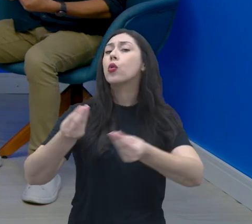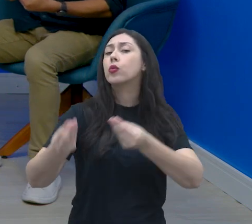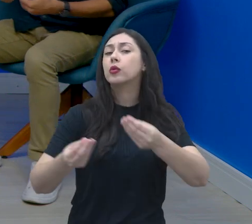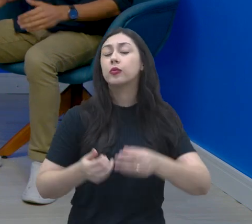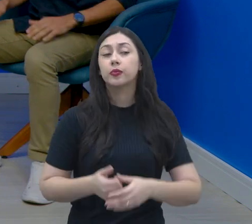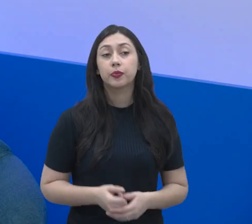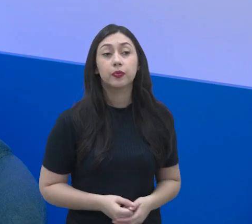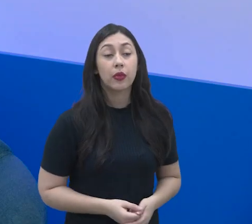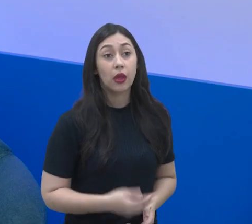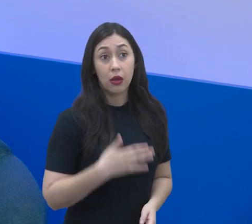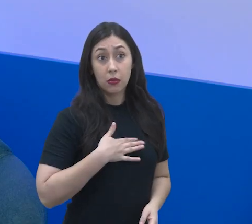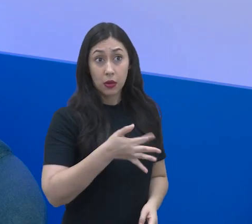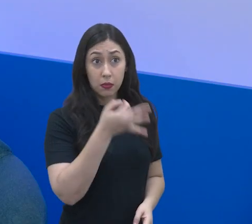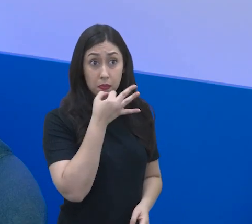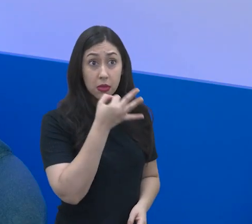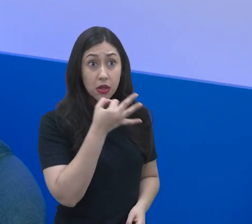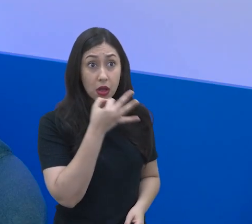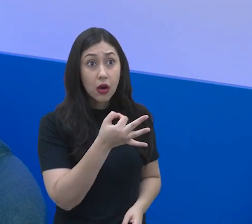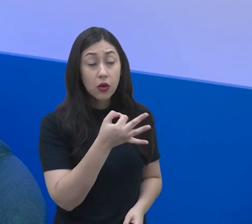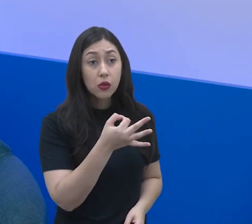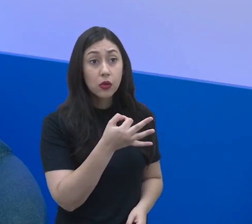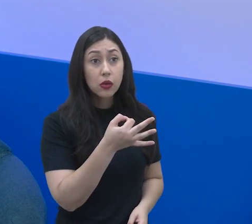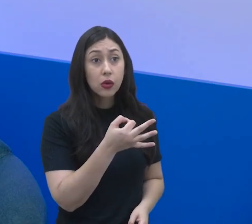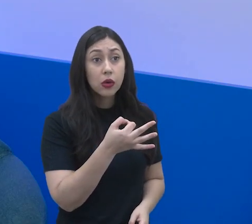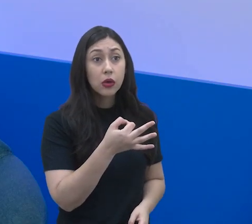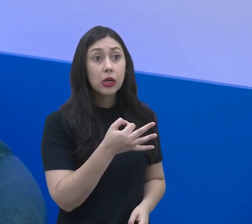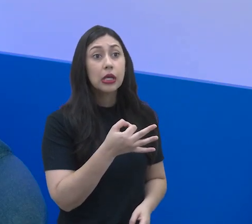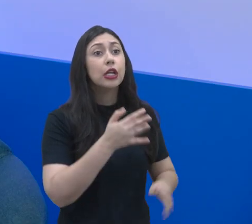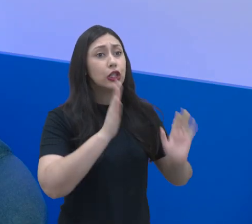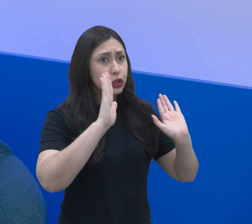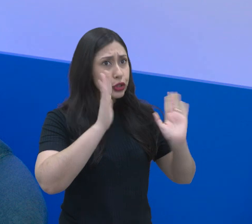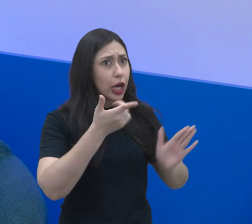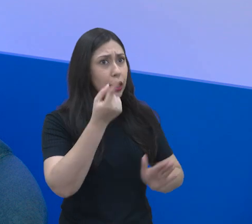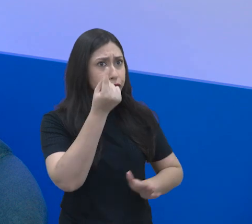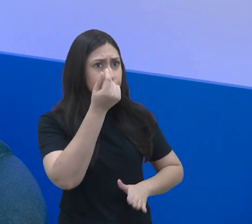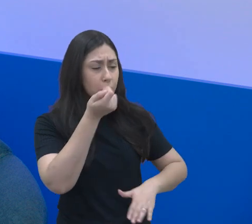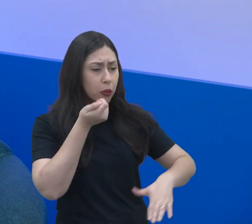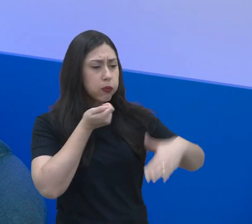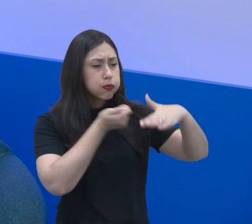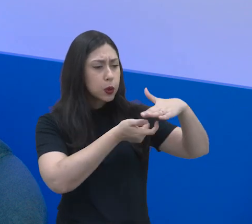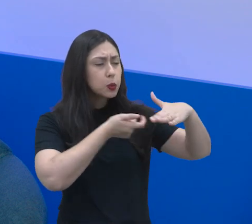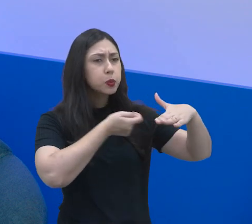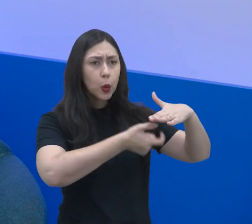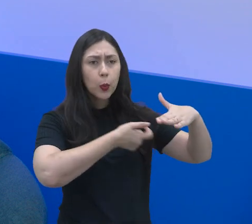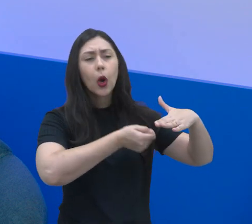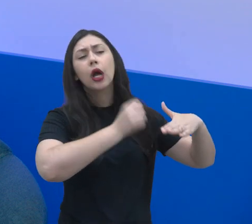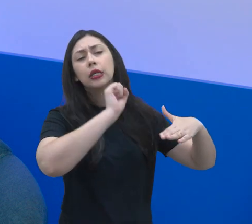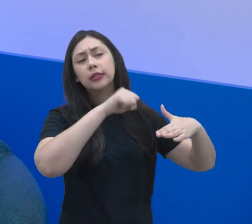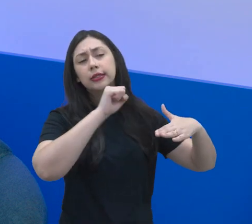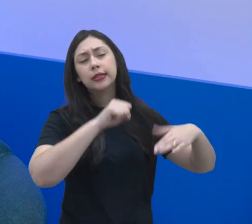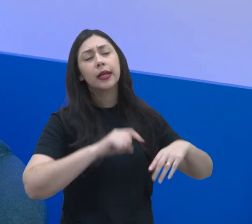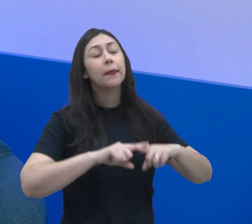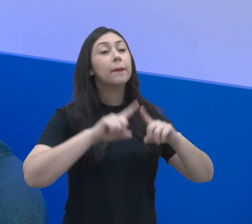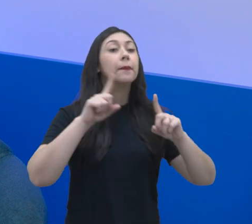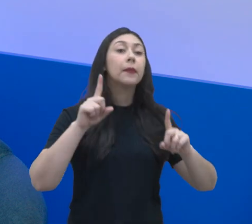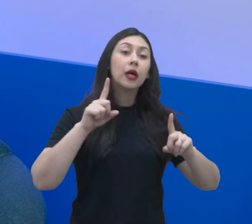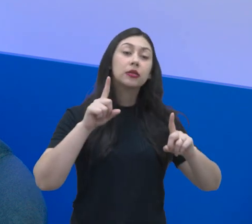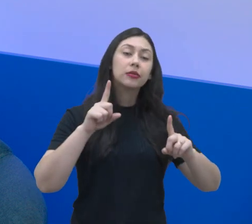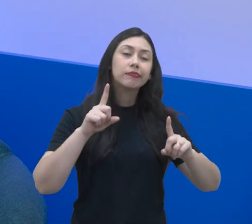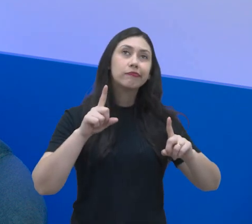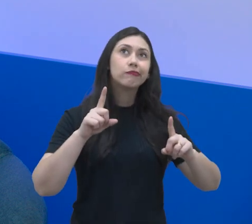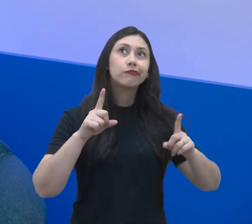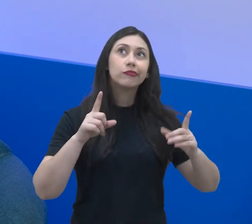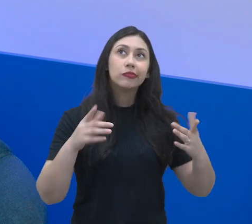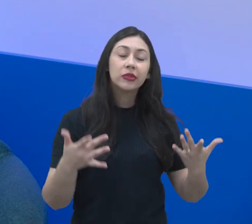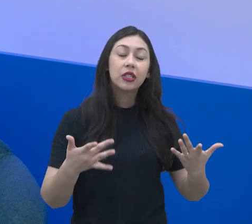aqui agora? Eu acredito, assim, que exista um incentivo muito alto financeiro em relação ao SUS, mas realmente eu